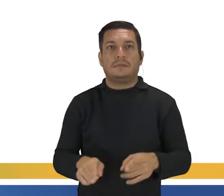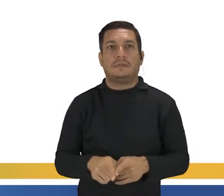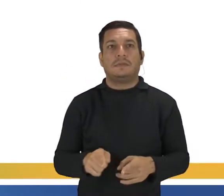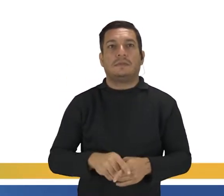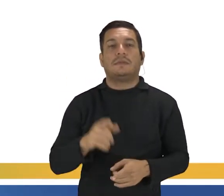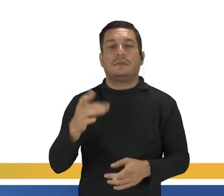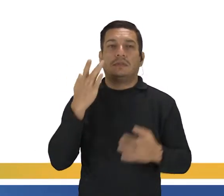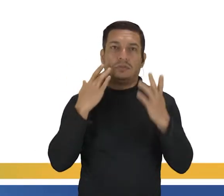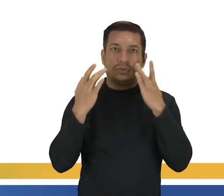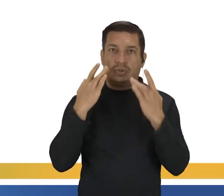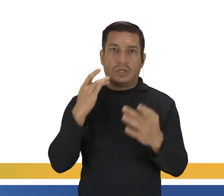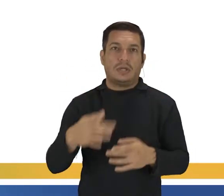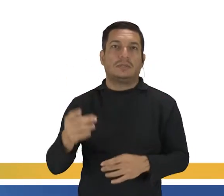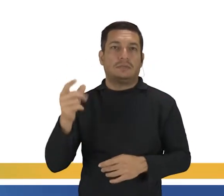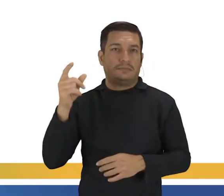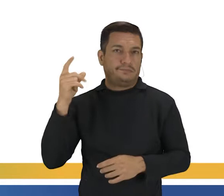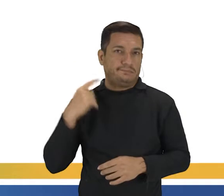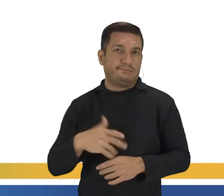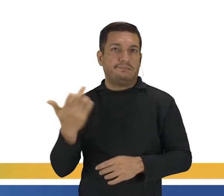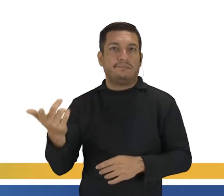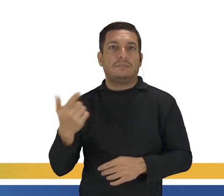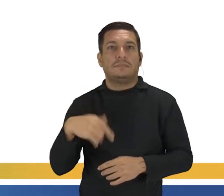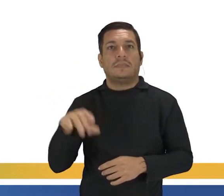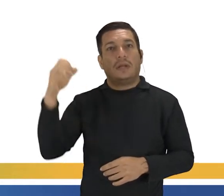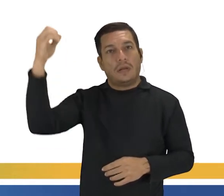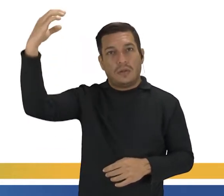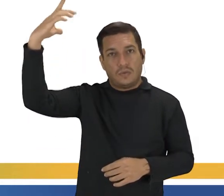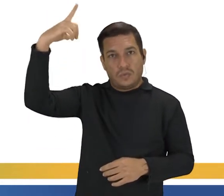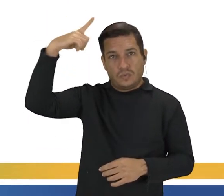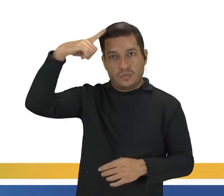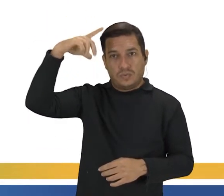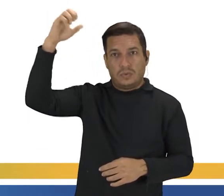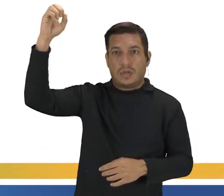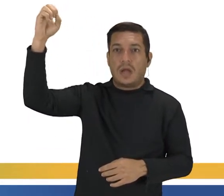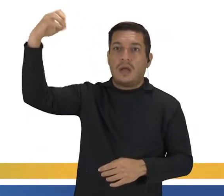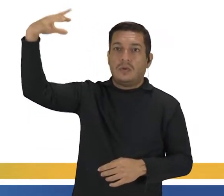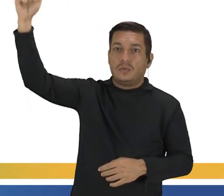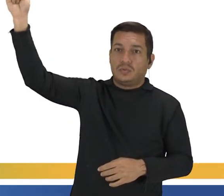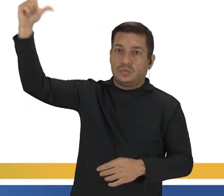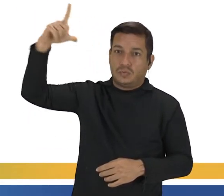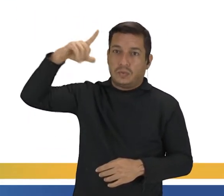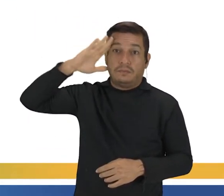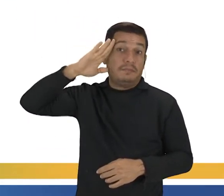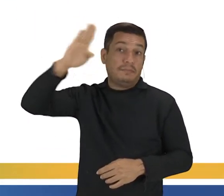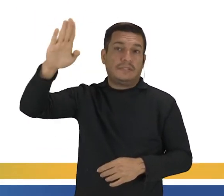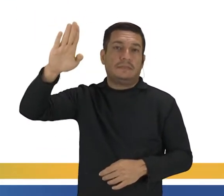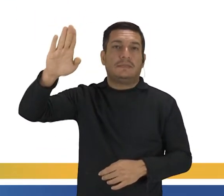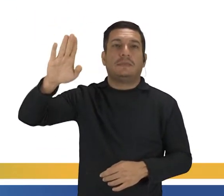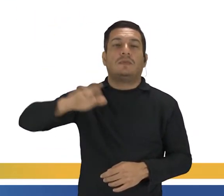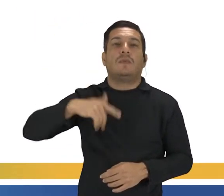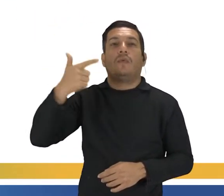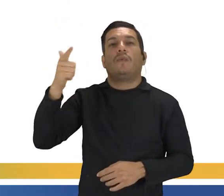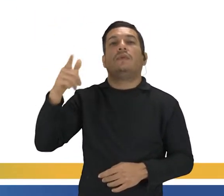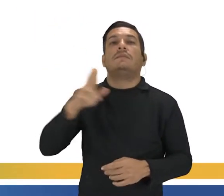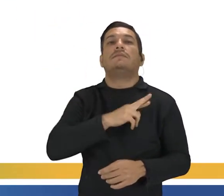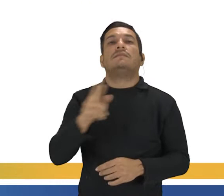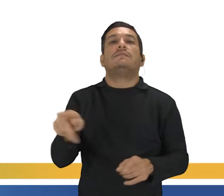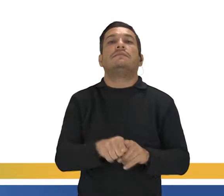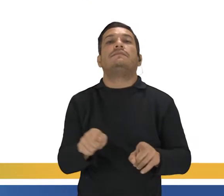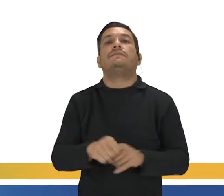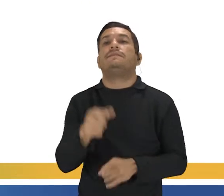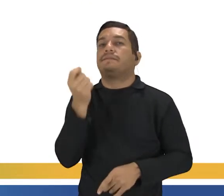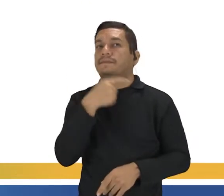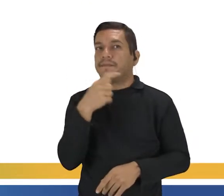de teatros romanos, tavolagens, a luz solar novamente foi a principal iluminação. Outras representações,